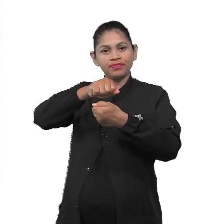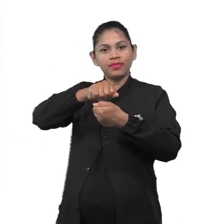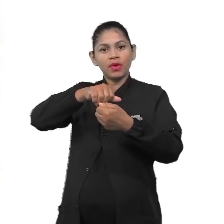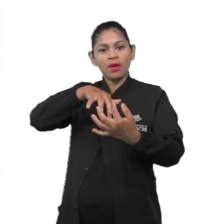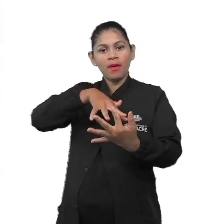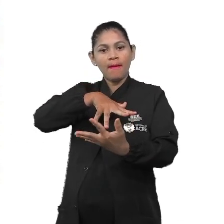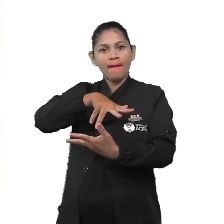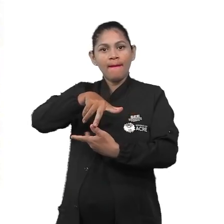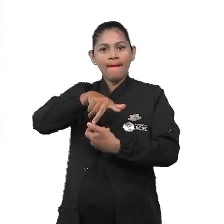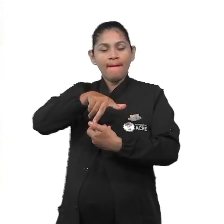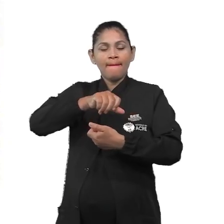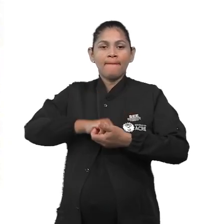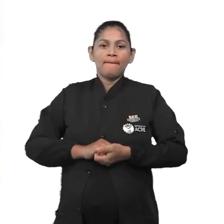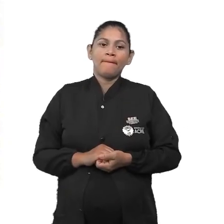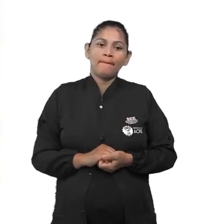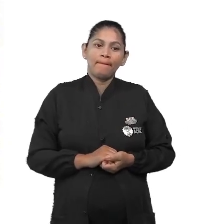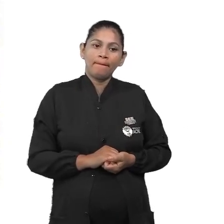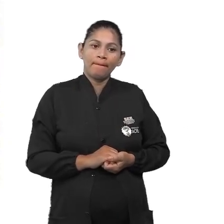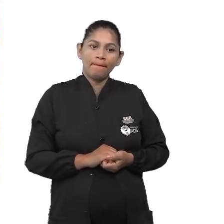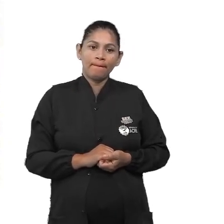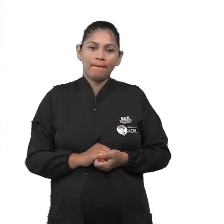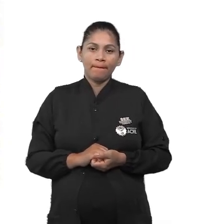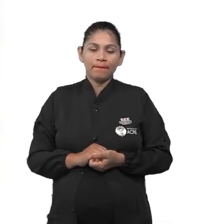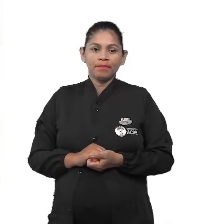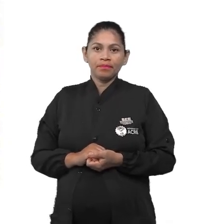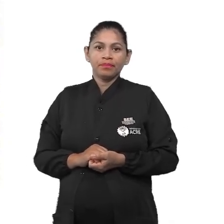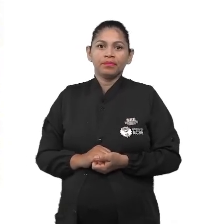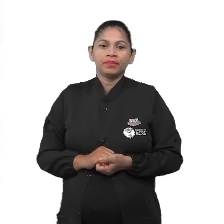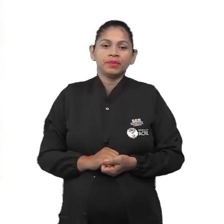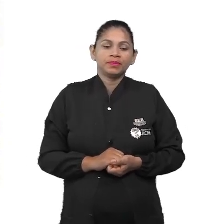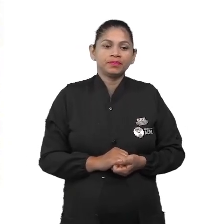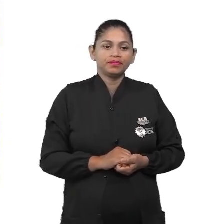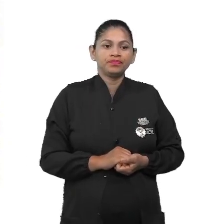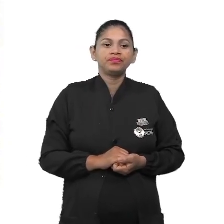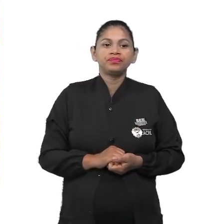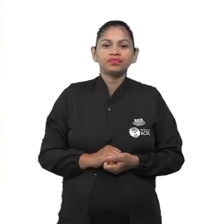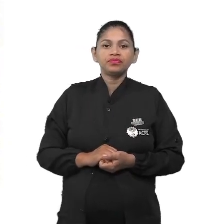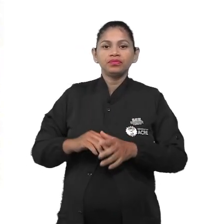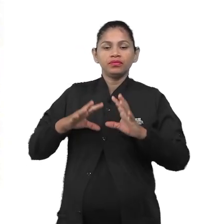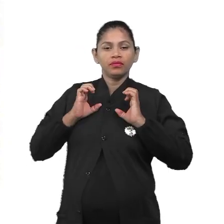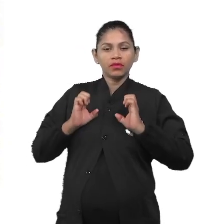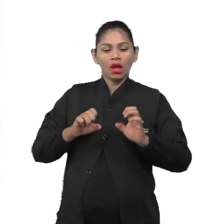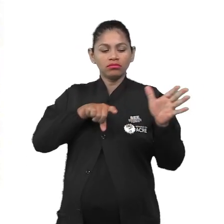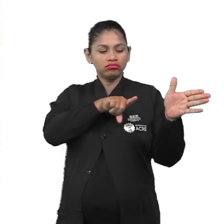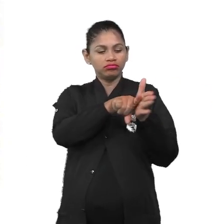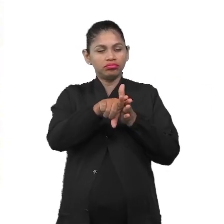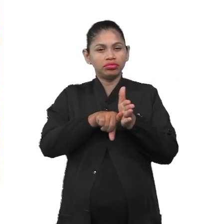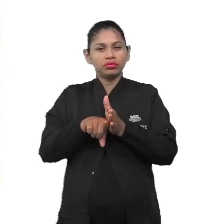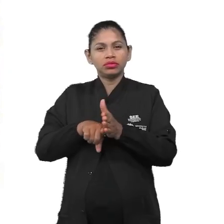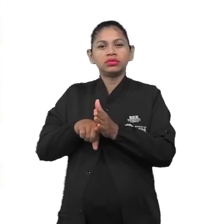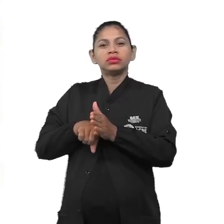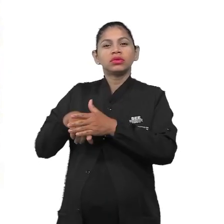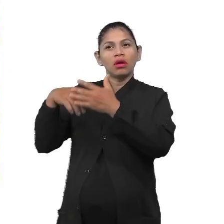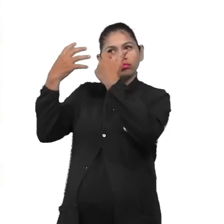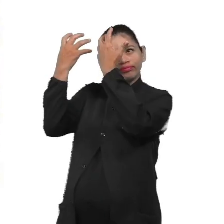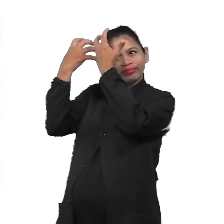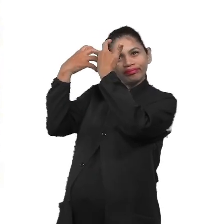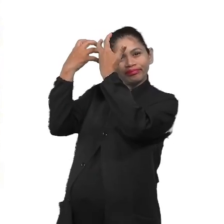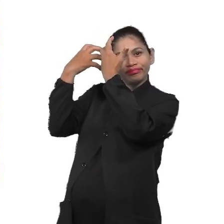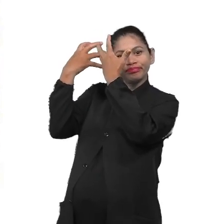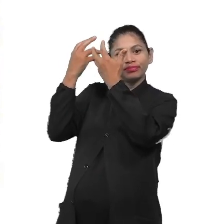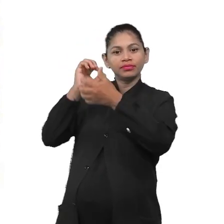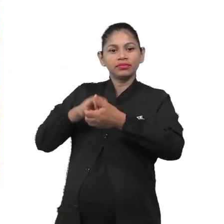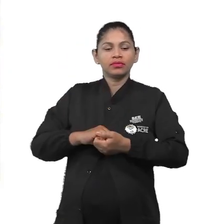a ética é um desdobramento daquela área da filosofia que investiga a razão. E aí nós temos uma